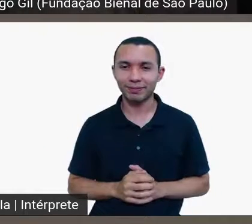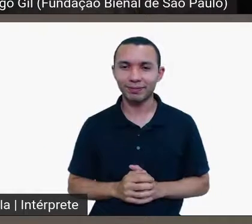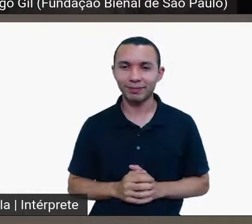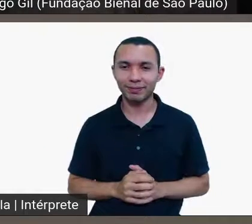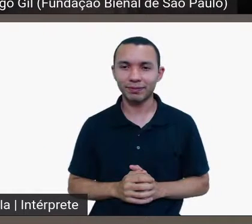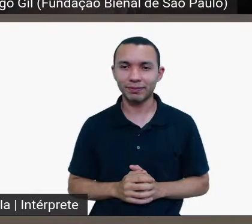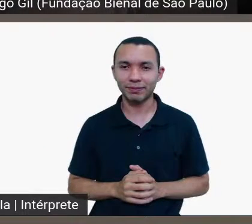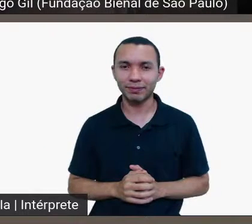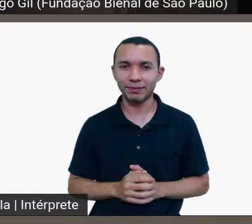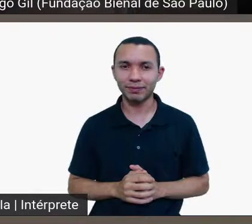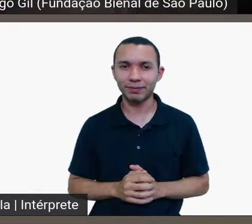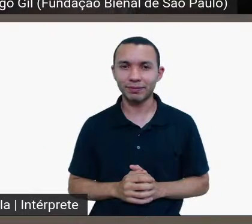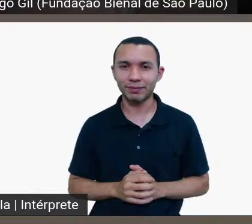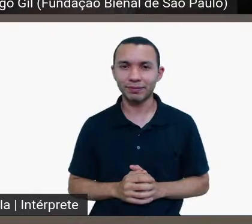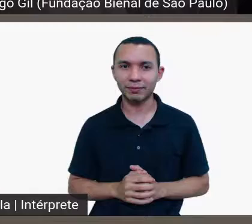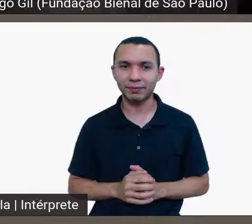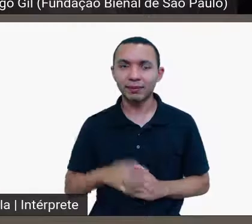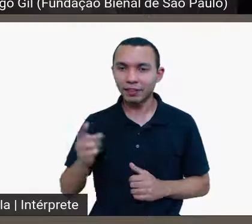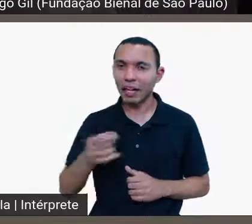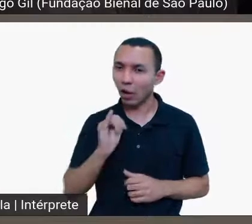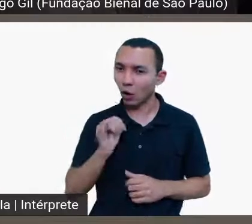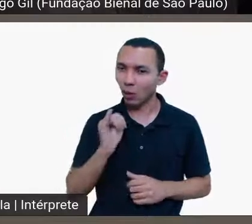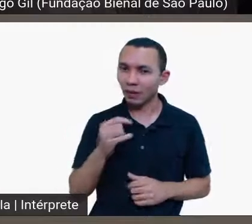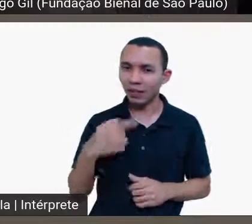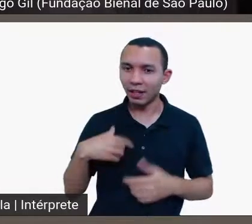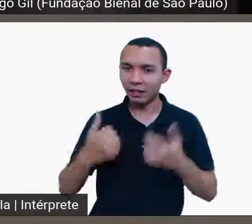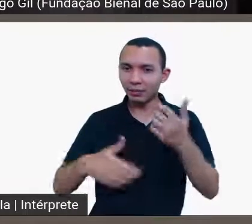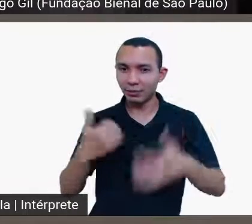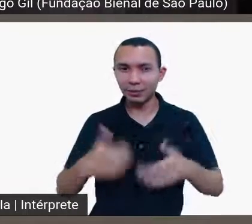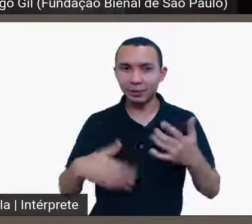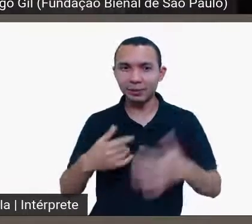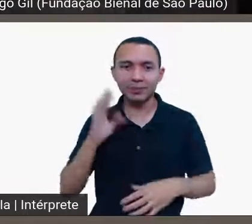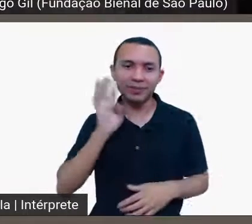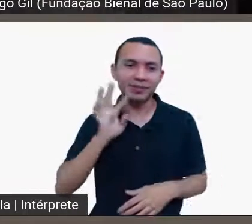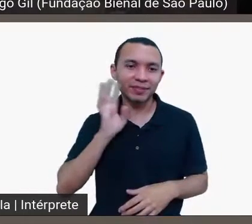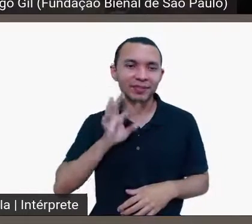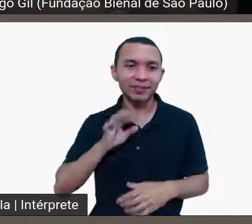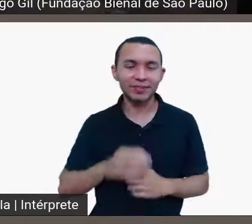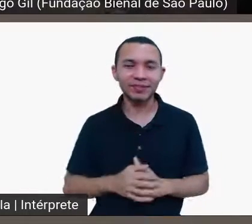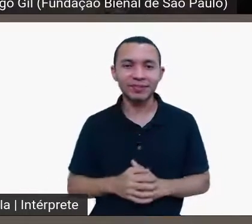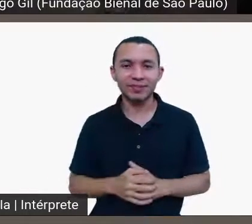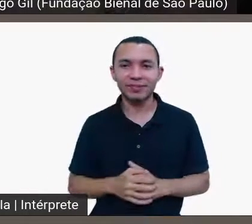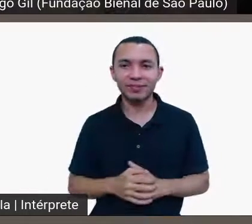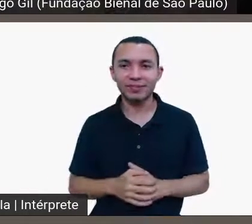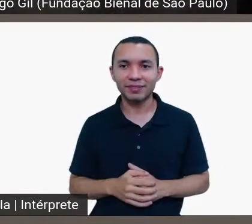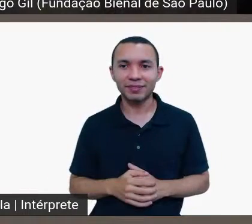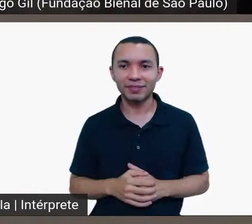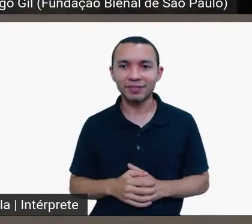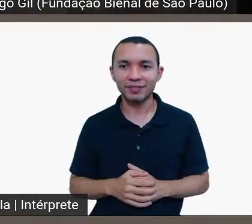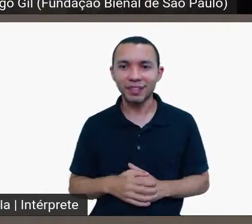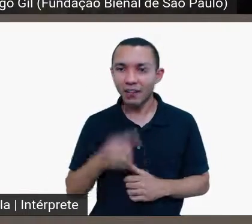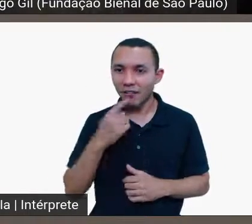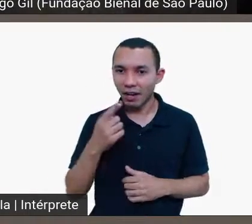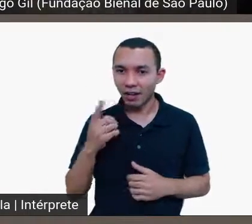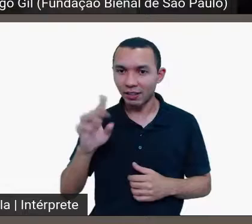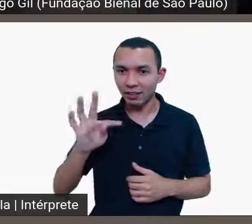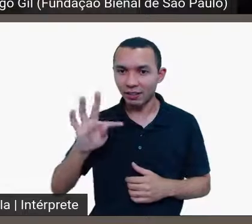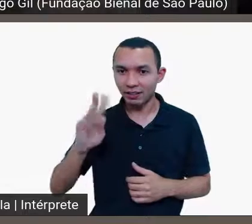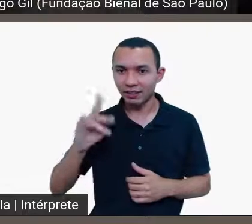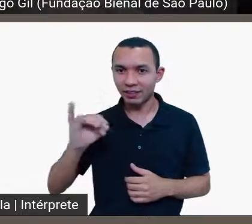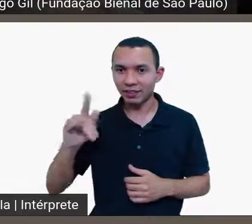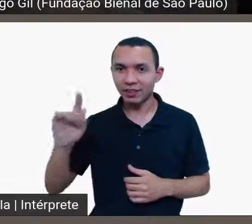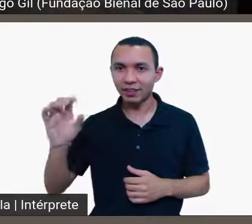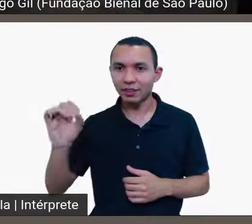Não sei se o Thiago quer comentar, mas acho muito boa a observação. Eu ia só fazer um. Quer falar primeiro, Thiago? Não, só